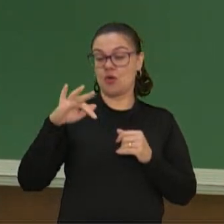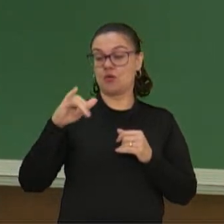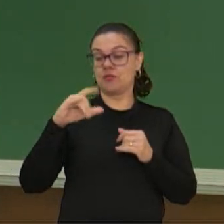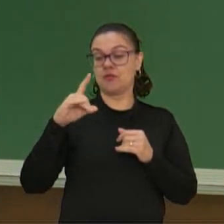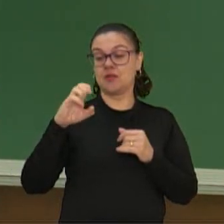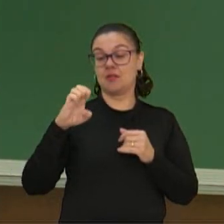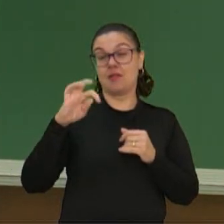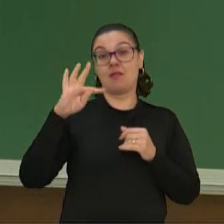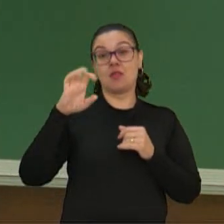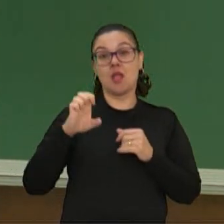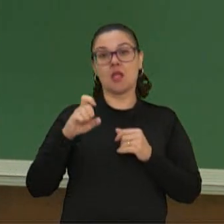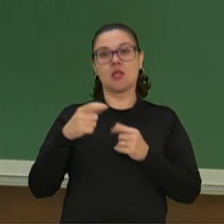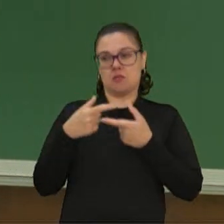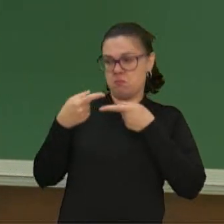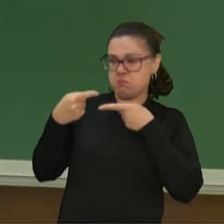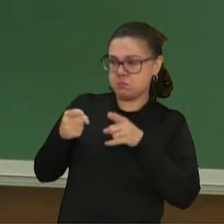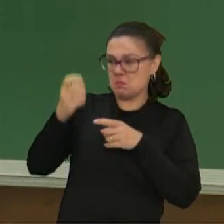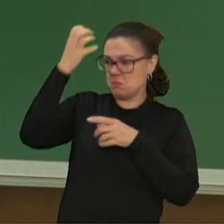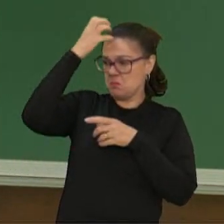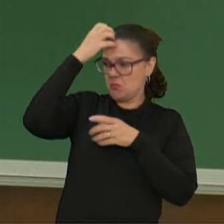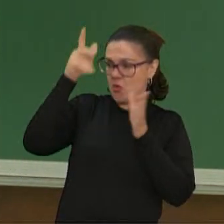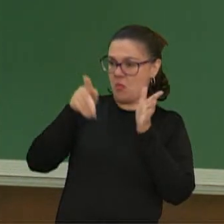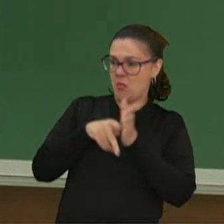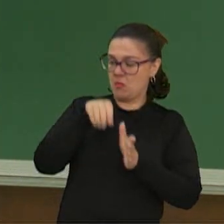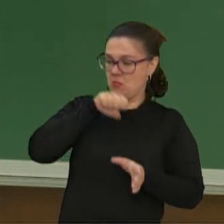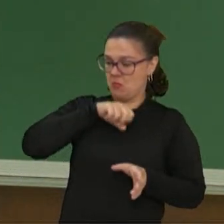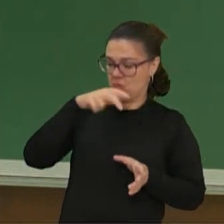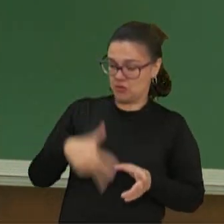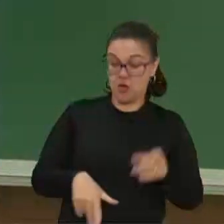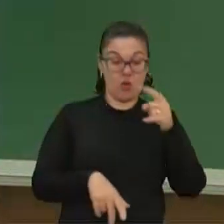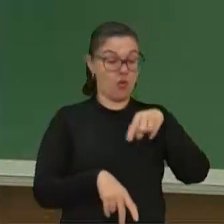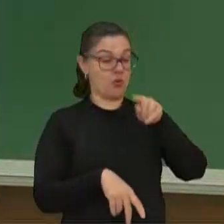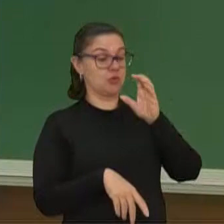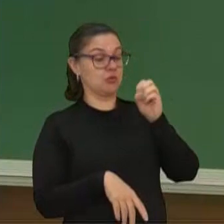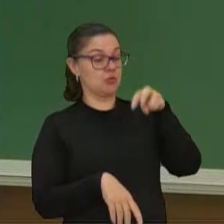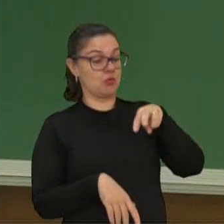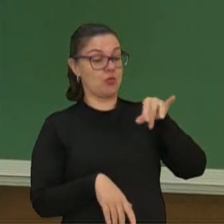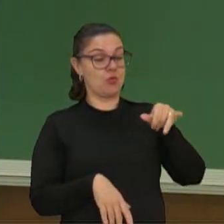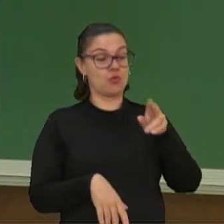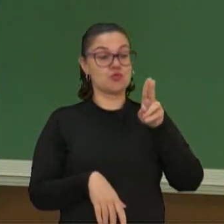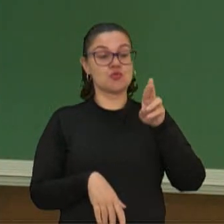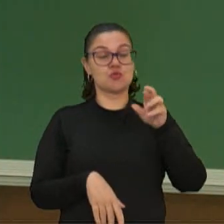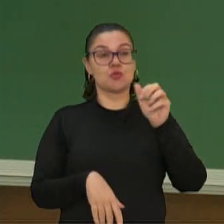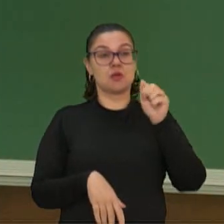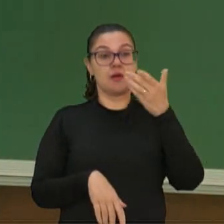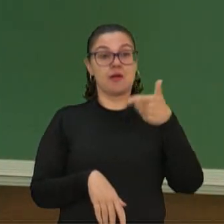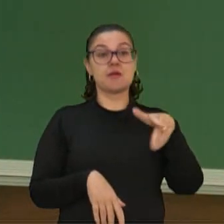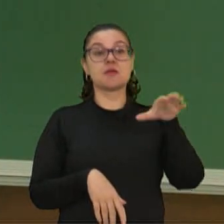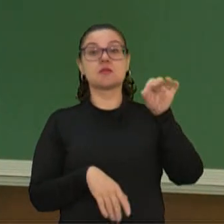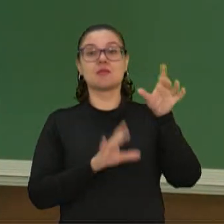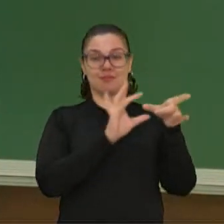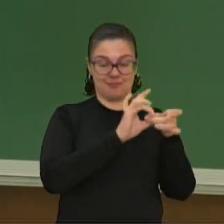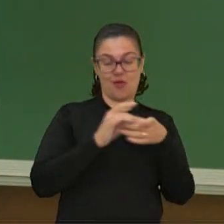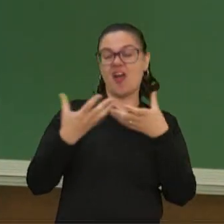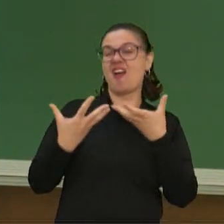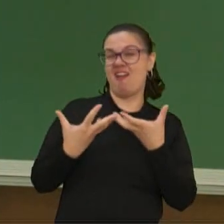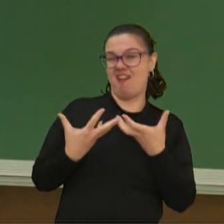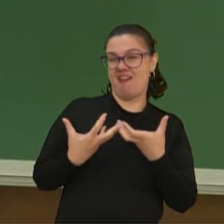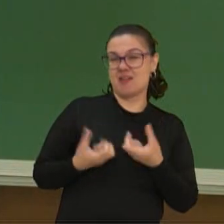se rebelaram contra a coroa portuguesa. Outros chamam de conjuração os que se alinham a essa